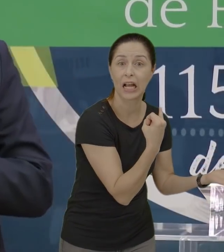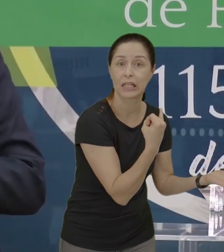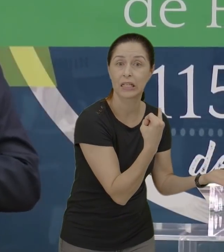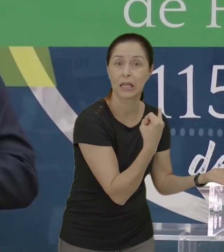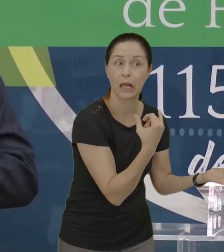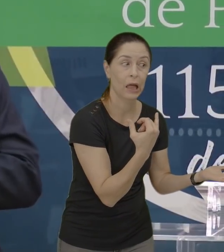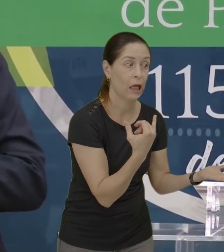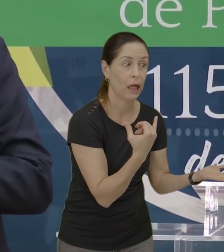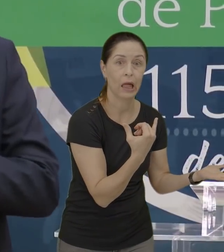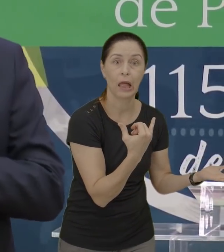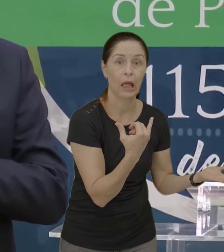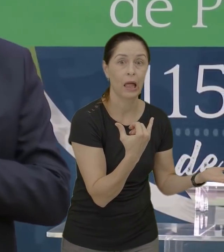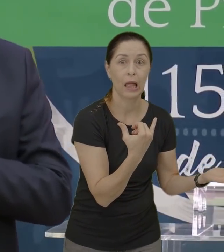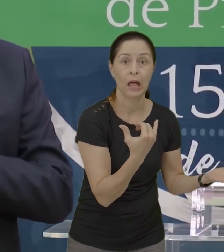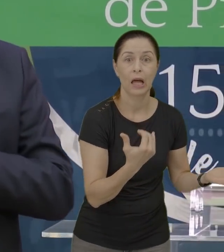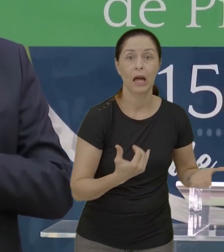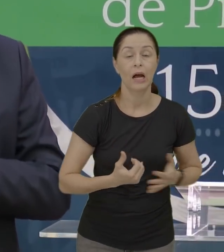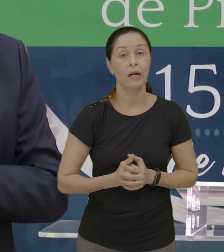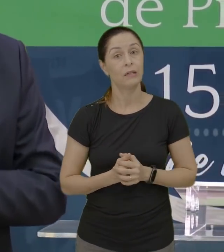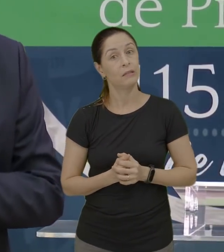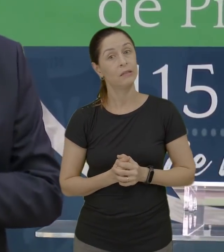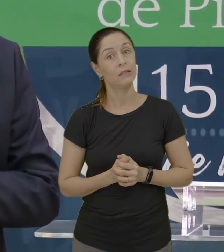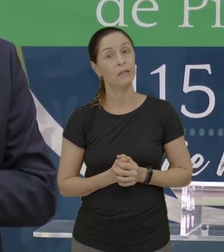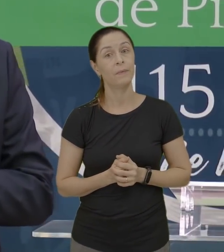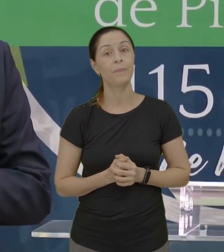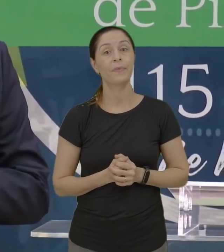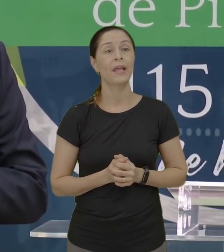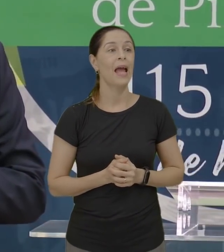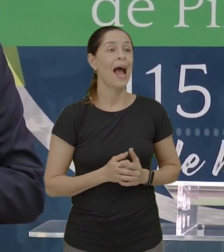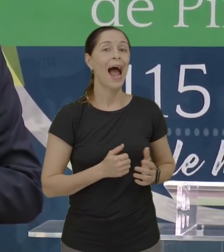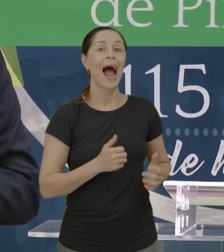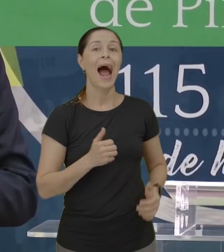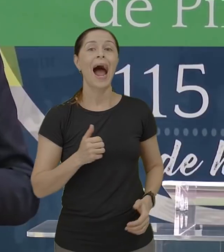ele e a mãe dele sabiam que Abraão era um homem muito rico,